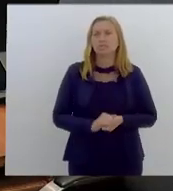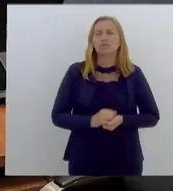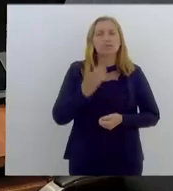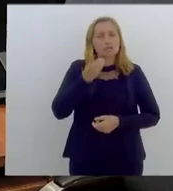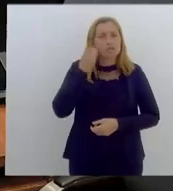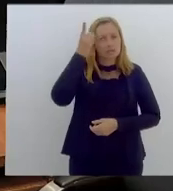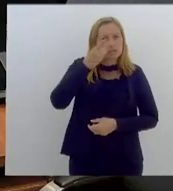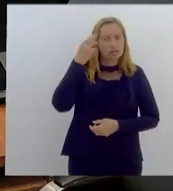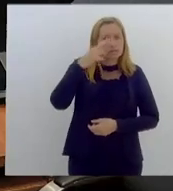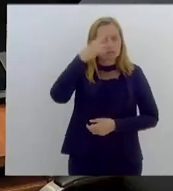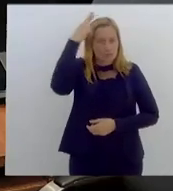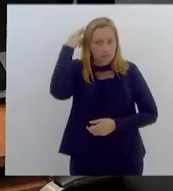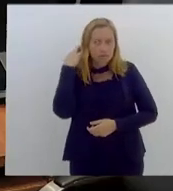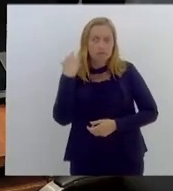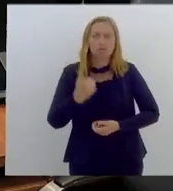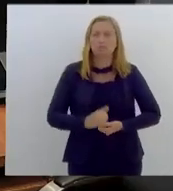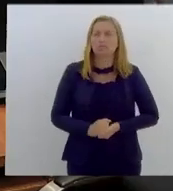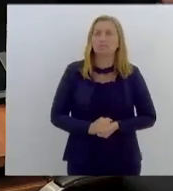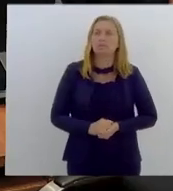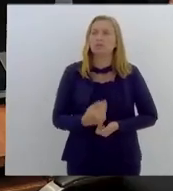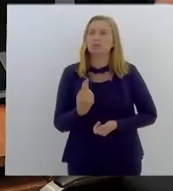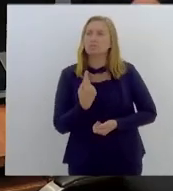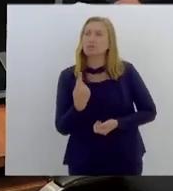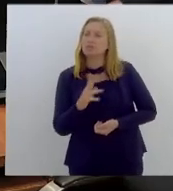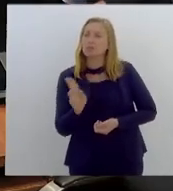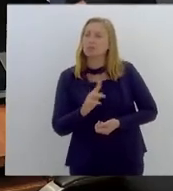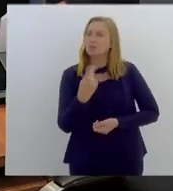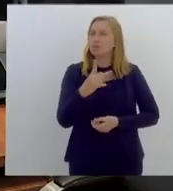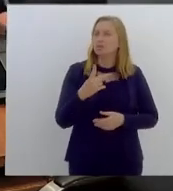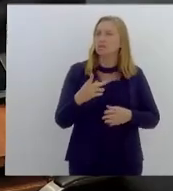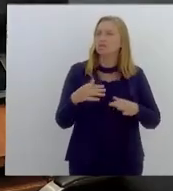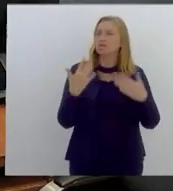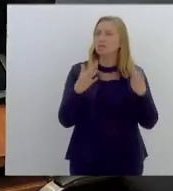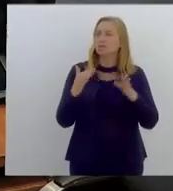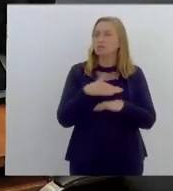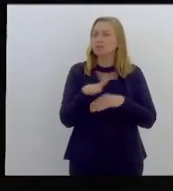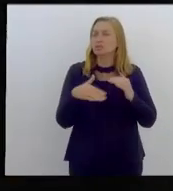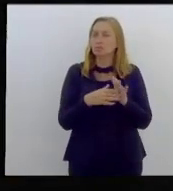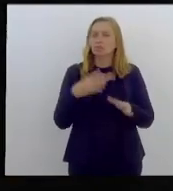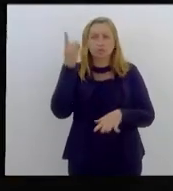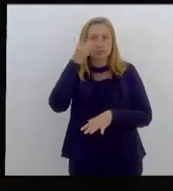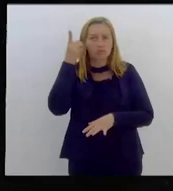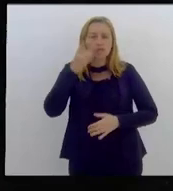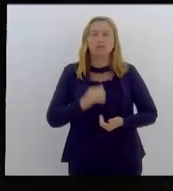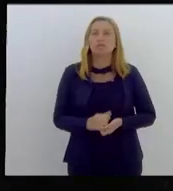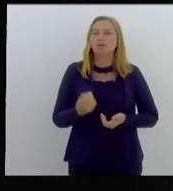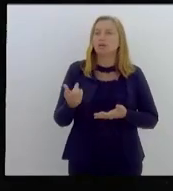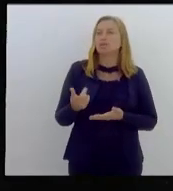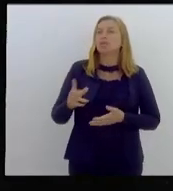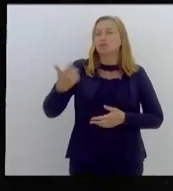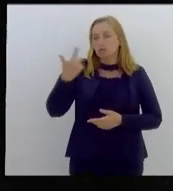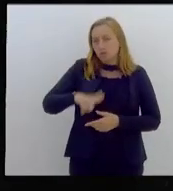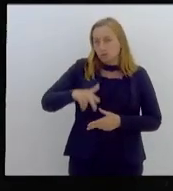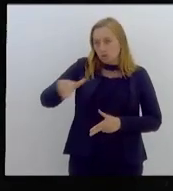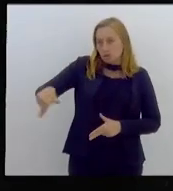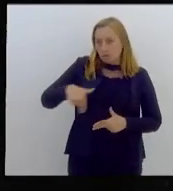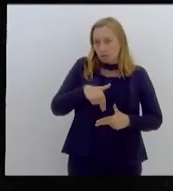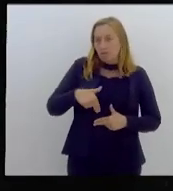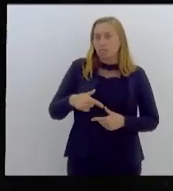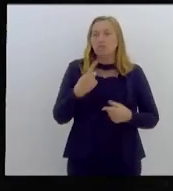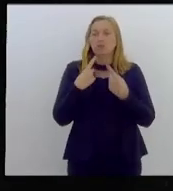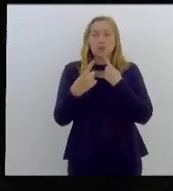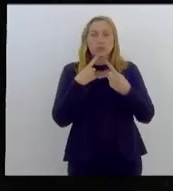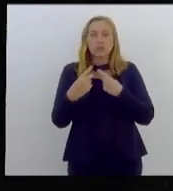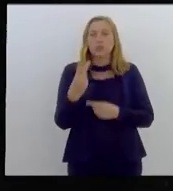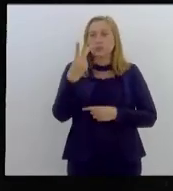deputada Rosane Félix, e em nome dela cumprimentar a todos aqui nesse parlamento. Eu me inscrevo mais uma vez para a discussão desses